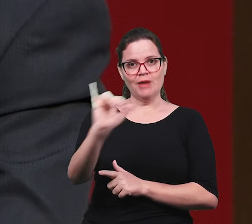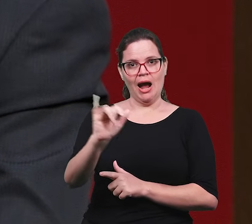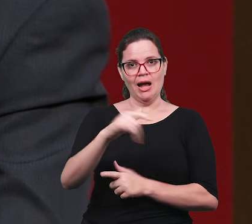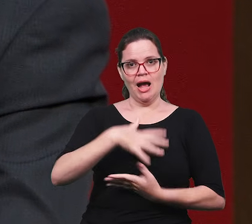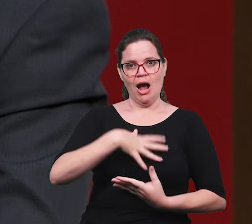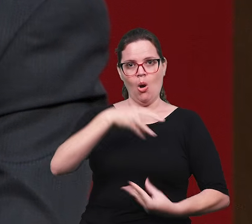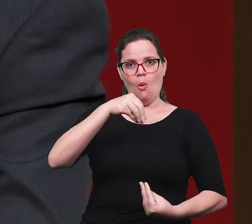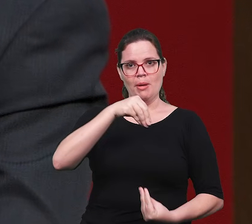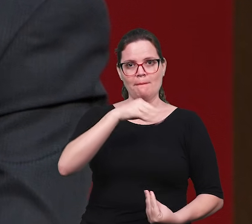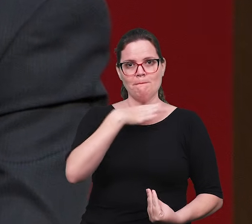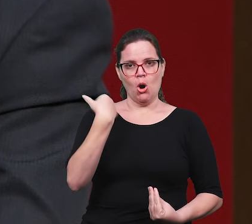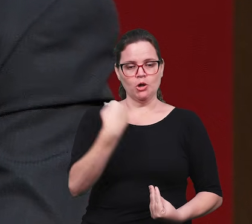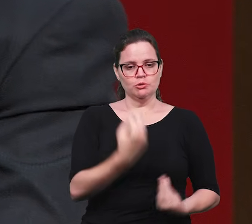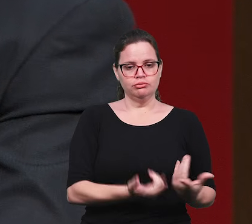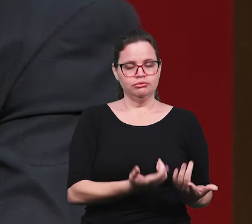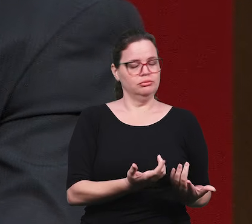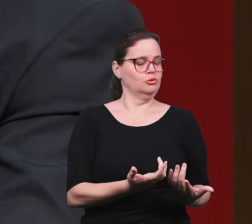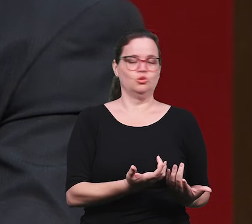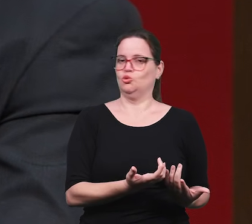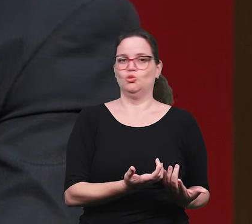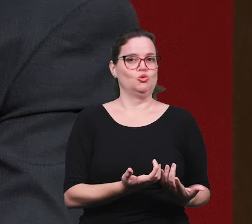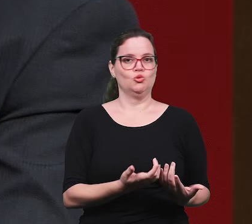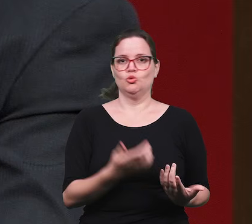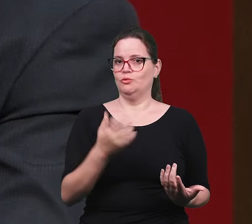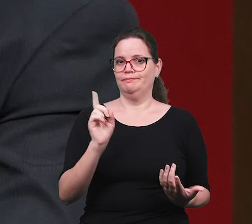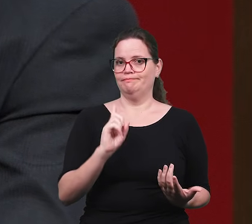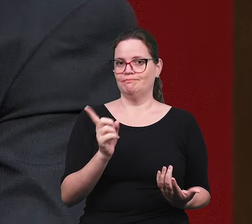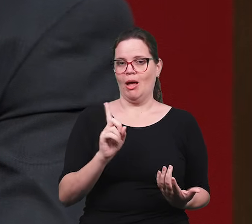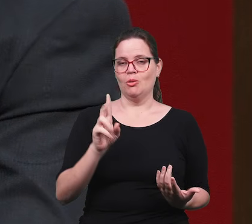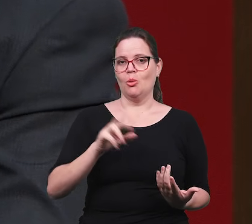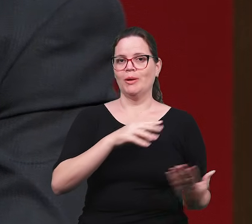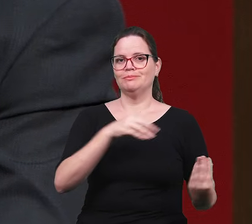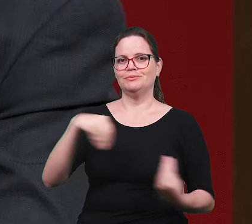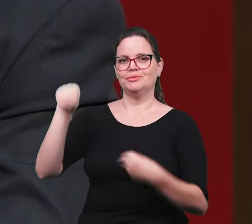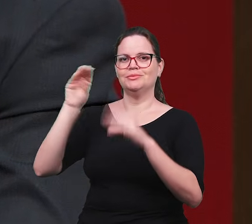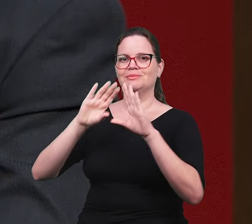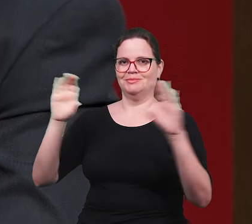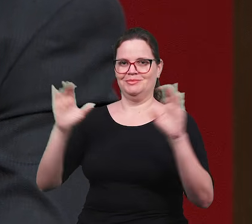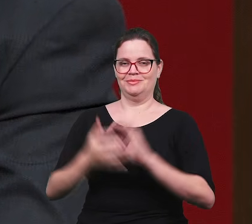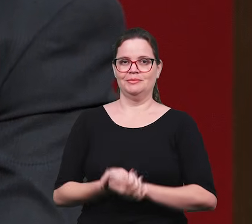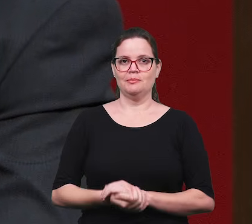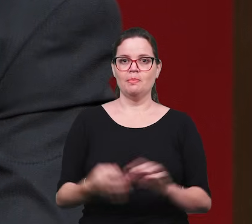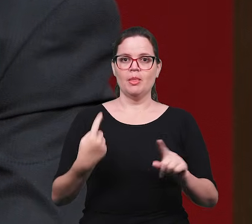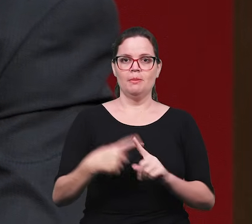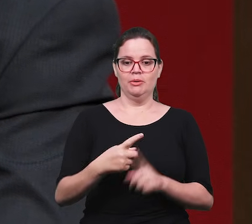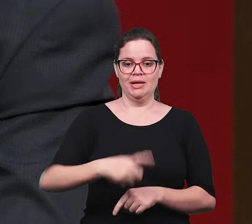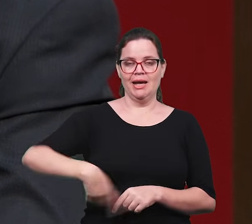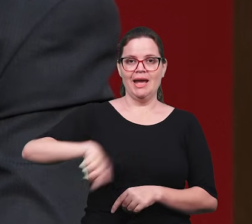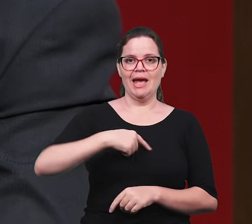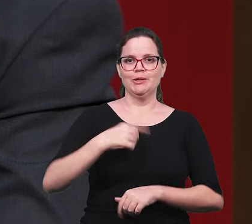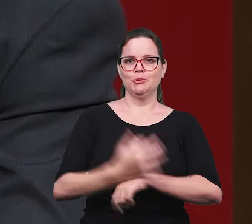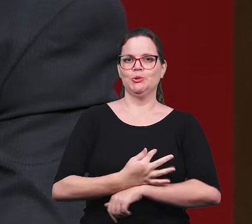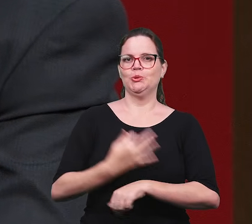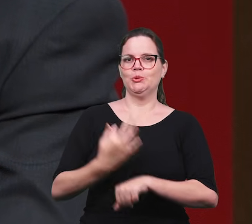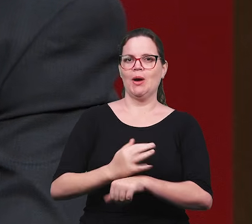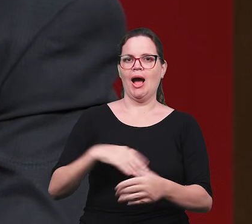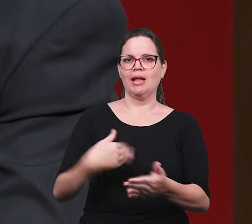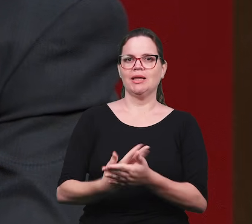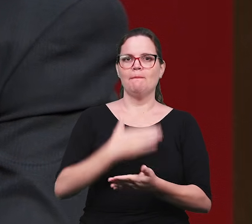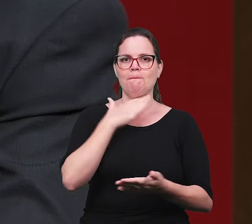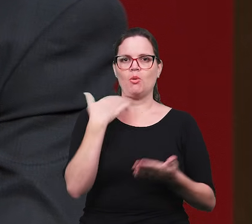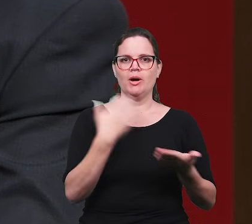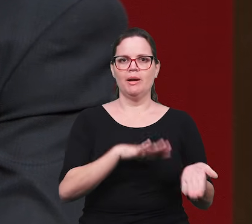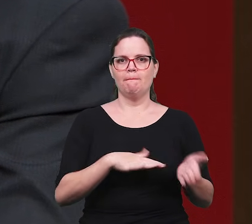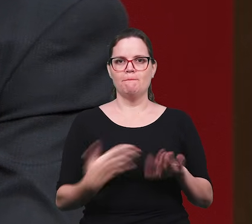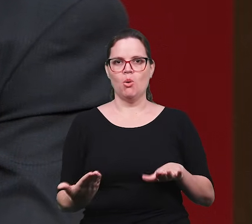dano da segunda morte. Então, na realidade, ali eles foram provados até a morte biológica. Mas ali a